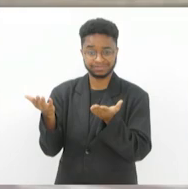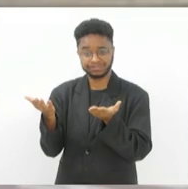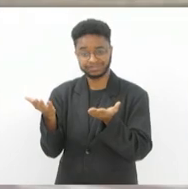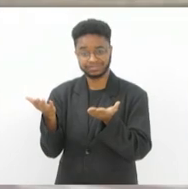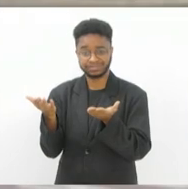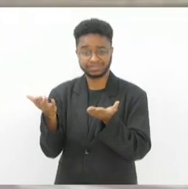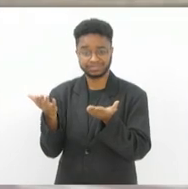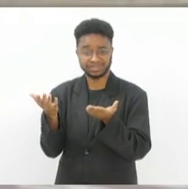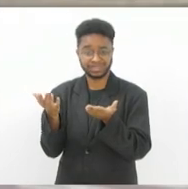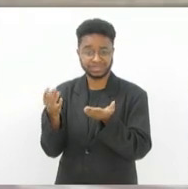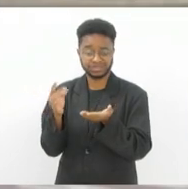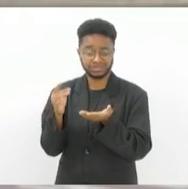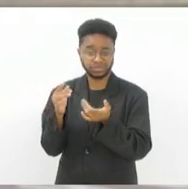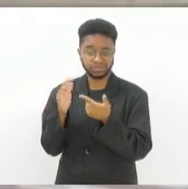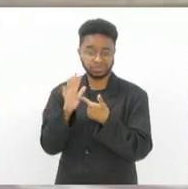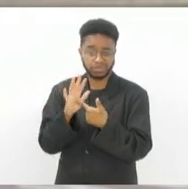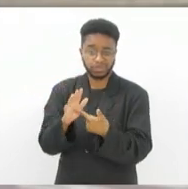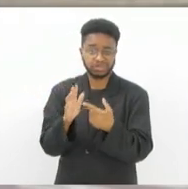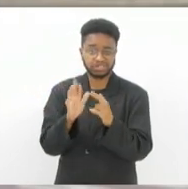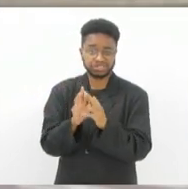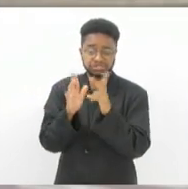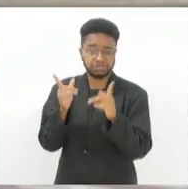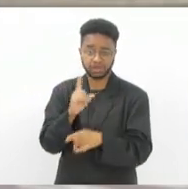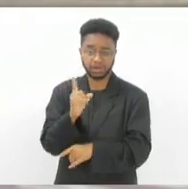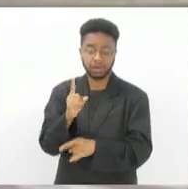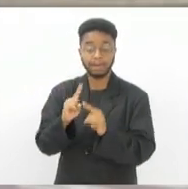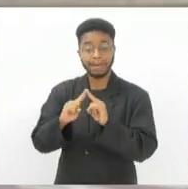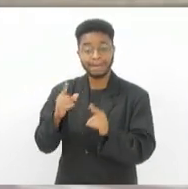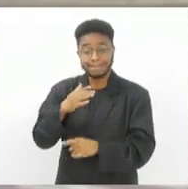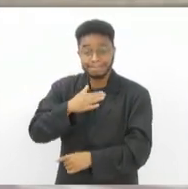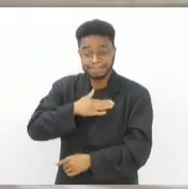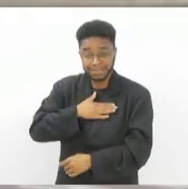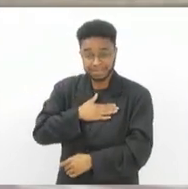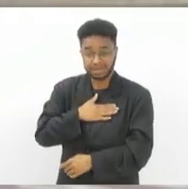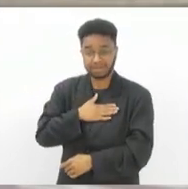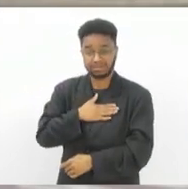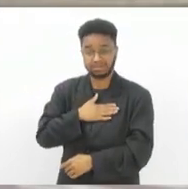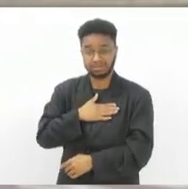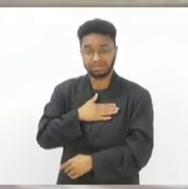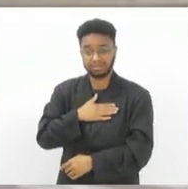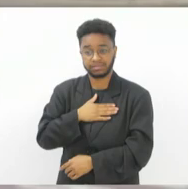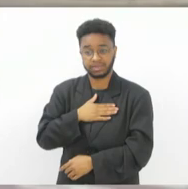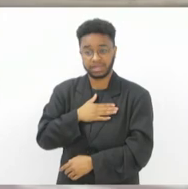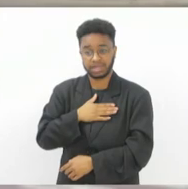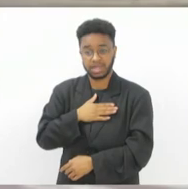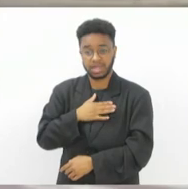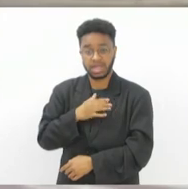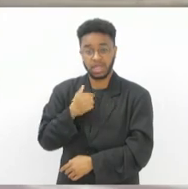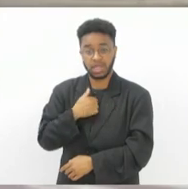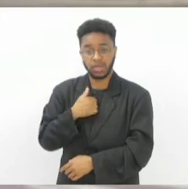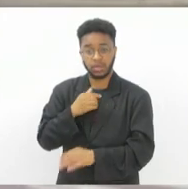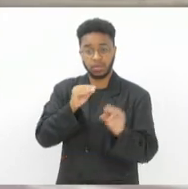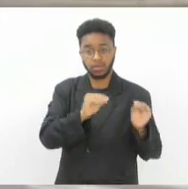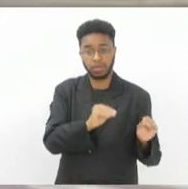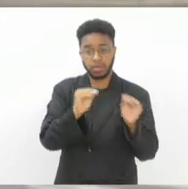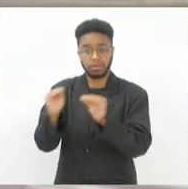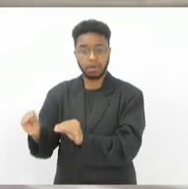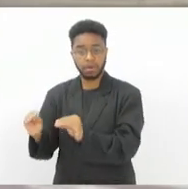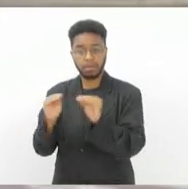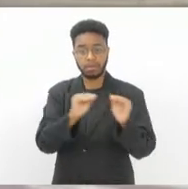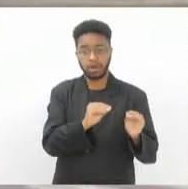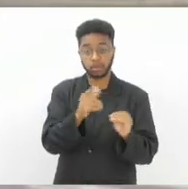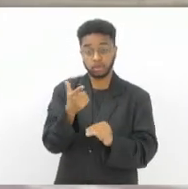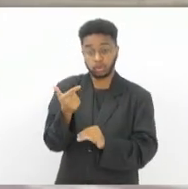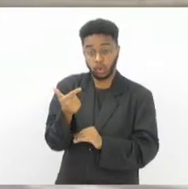não faz tanta diferença. Mas para mim, que tive uma vida com 2 imigrações, nós